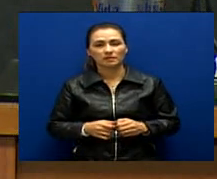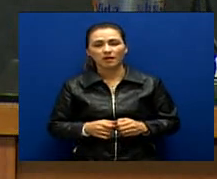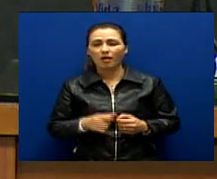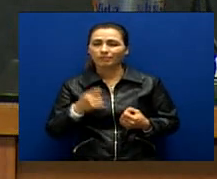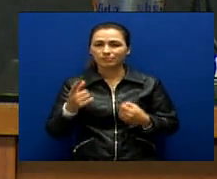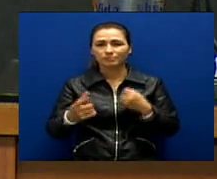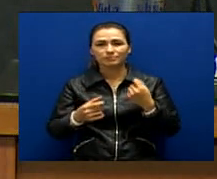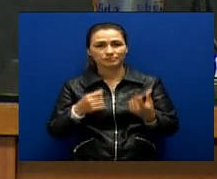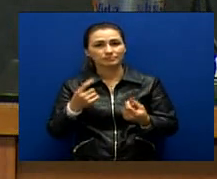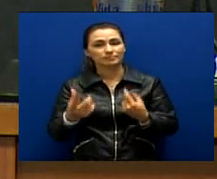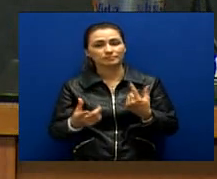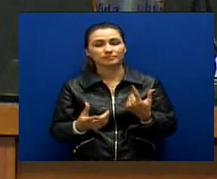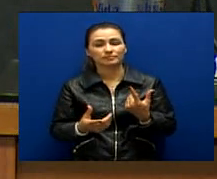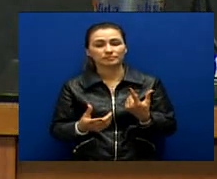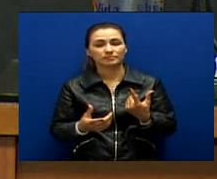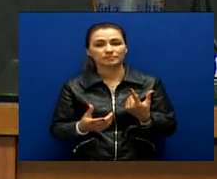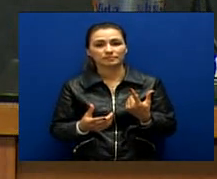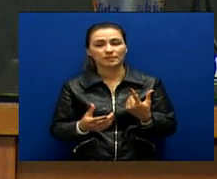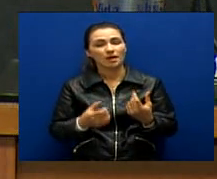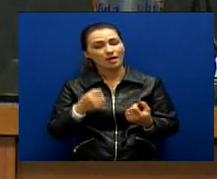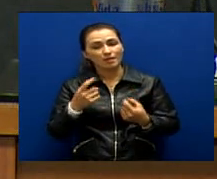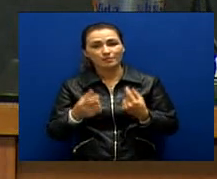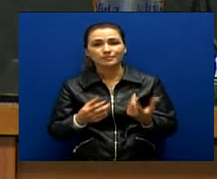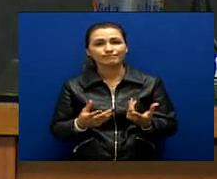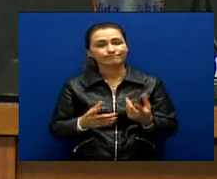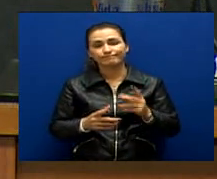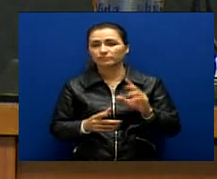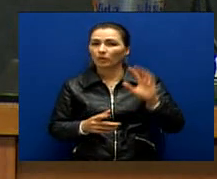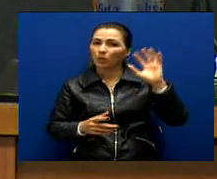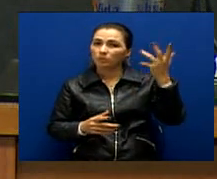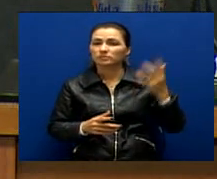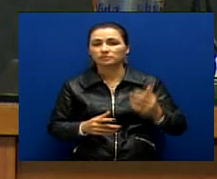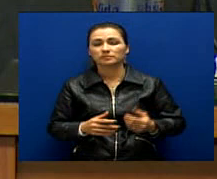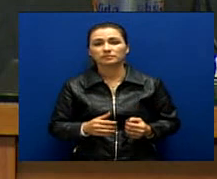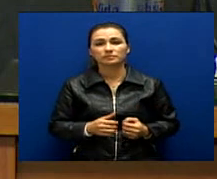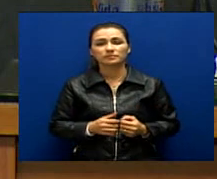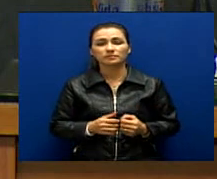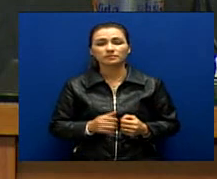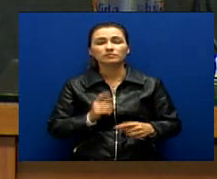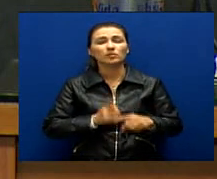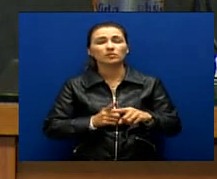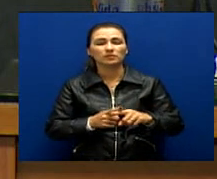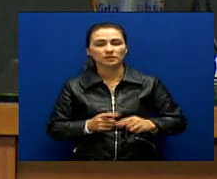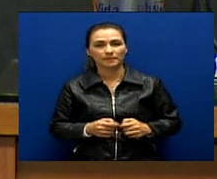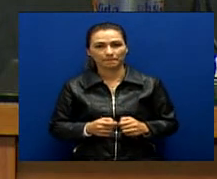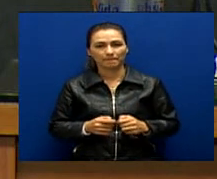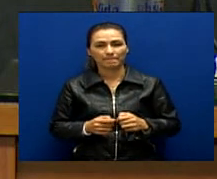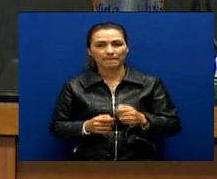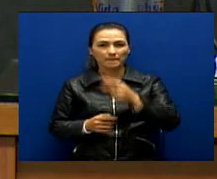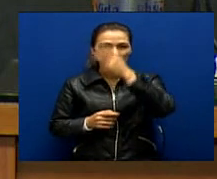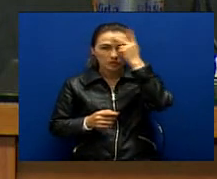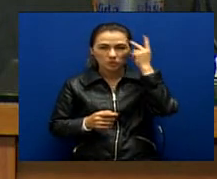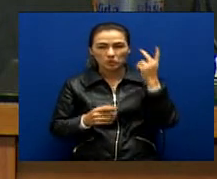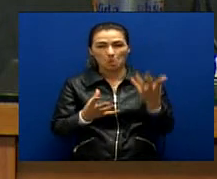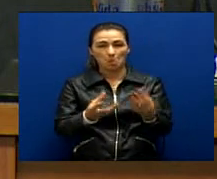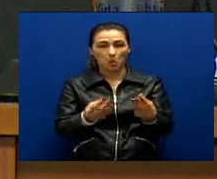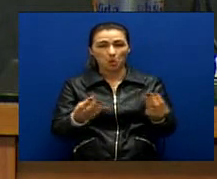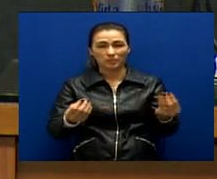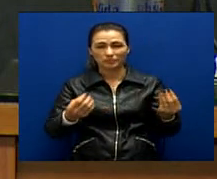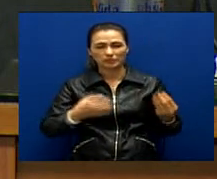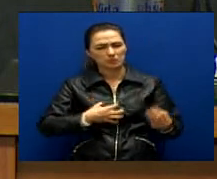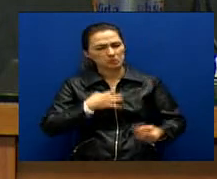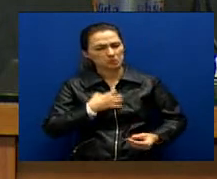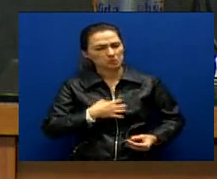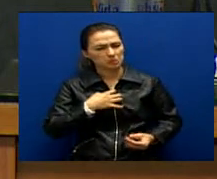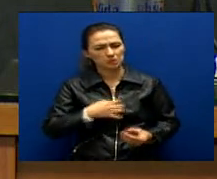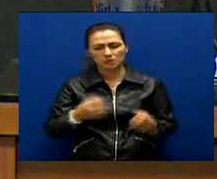porque ela é a ponta do iceberg que é esse derby da insatisfação organizada tem um monte de gente está revoltada consulta votado do